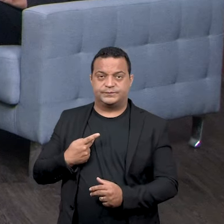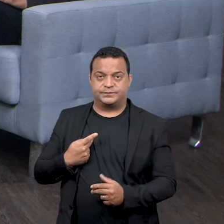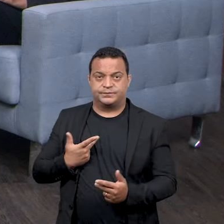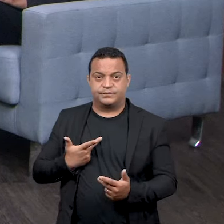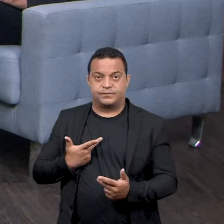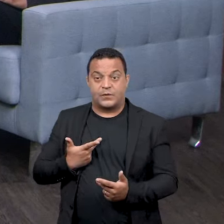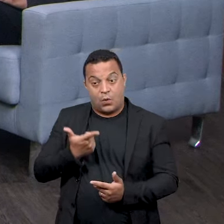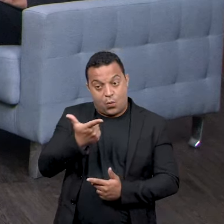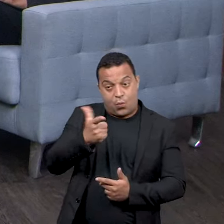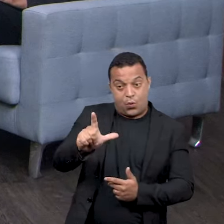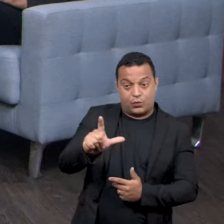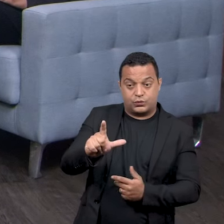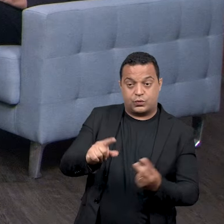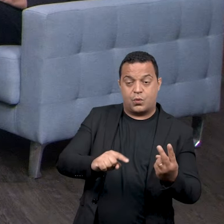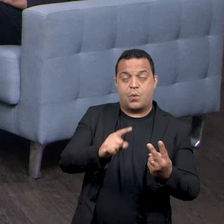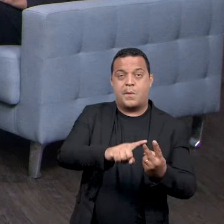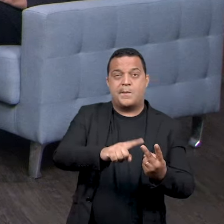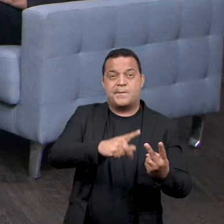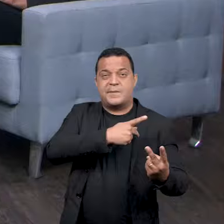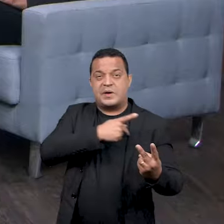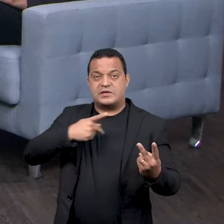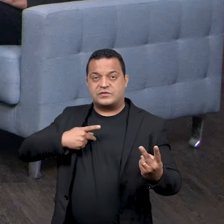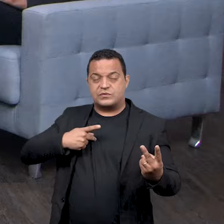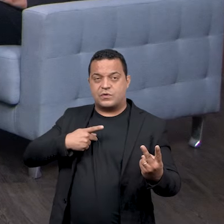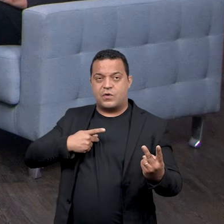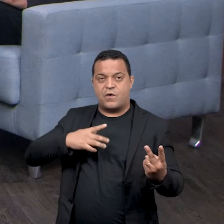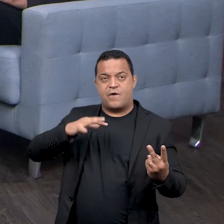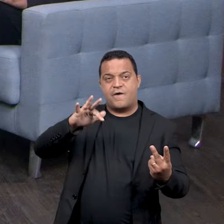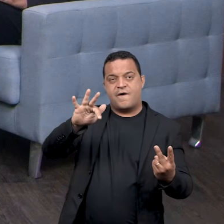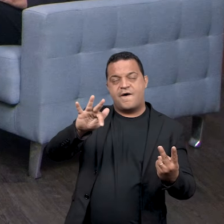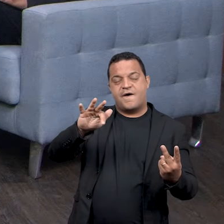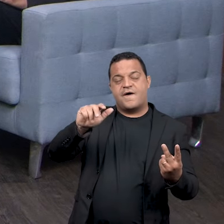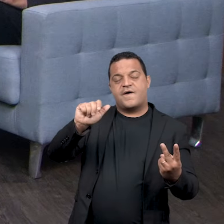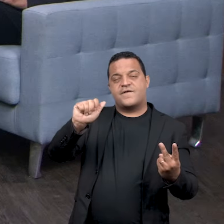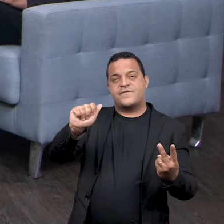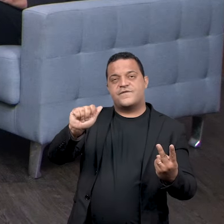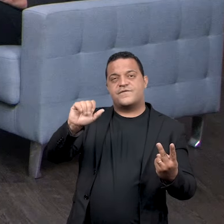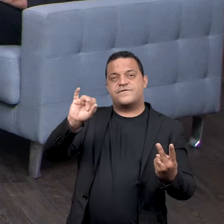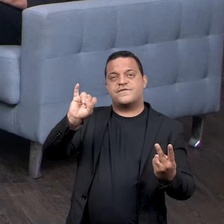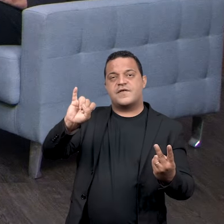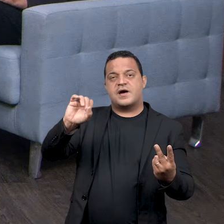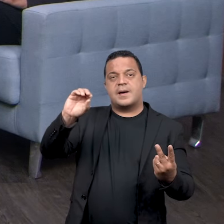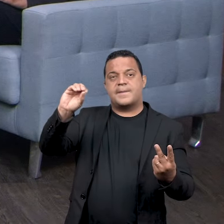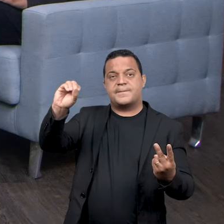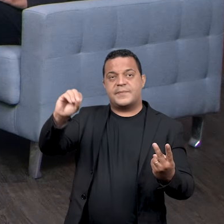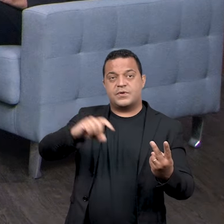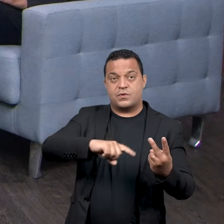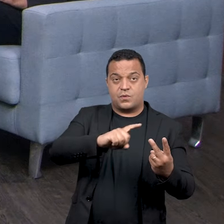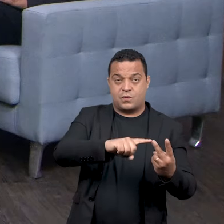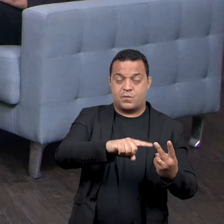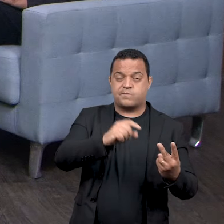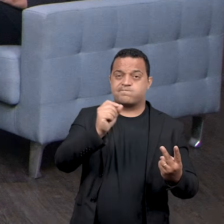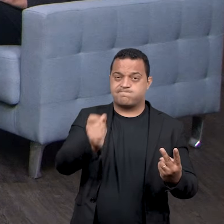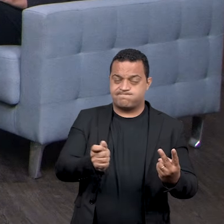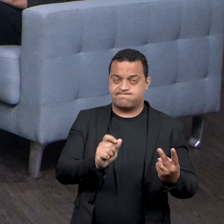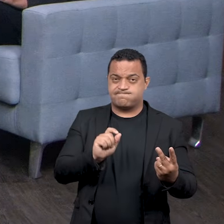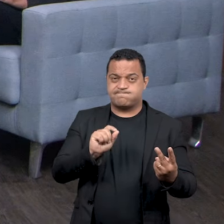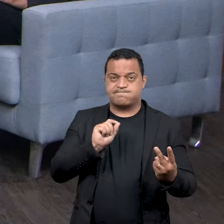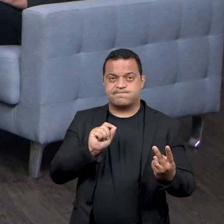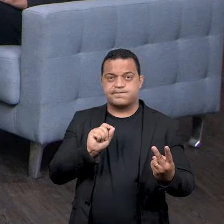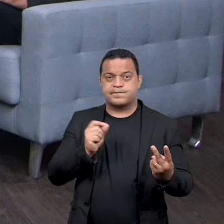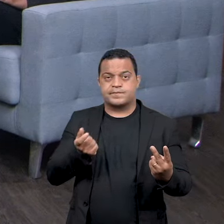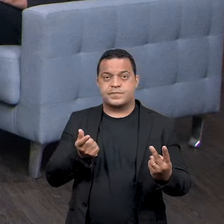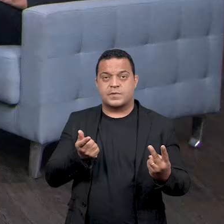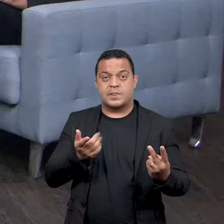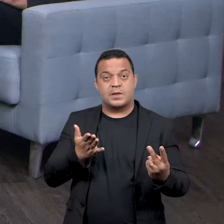nós estamos aqui com o outro pastor, que é o pastor Fábio dos Santos Amém. Araújo. Isso. É isso? Isso, acertou.